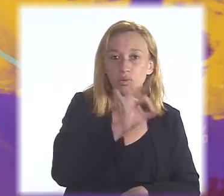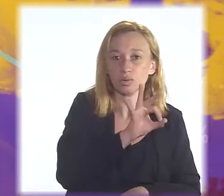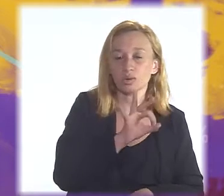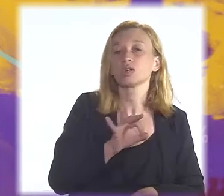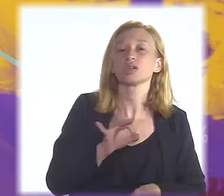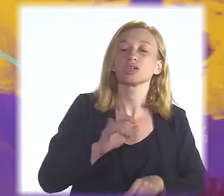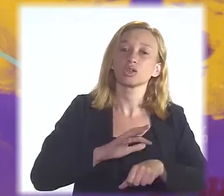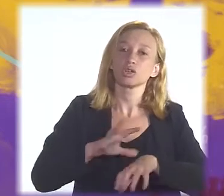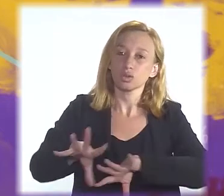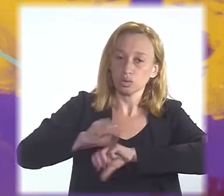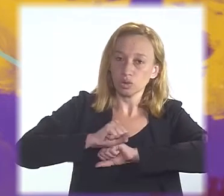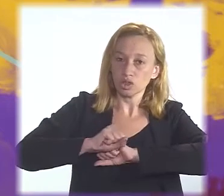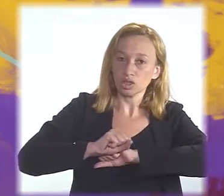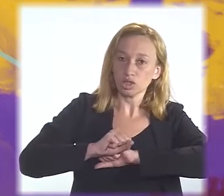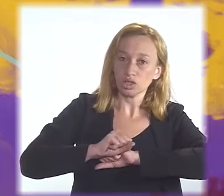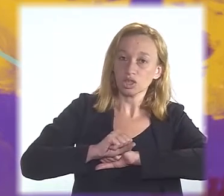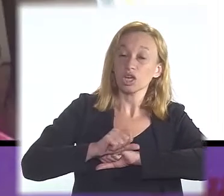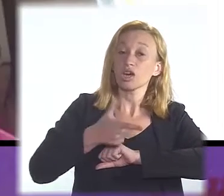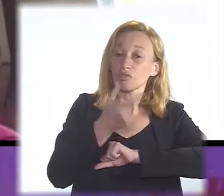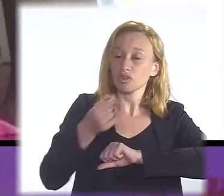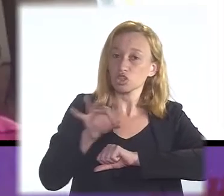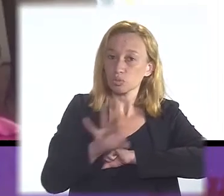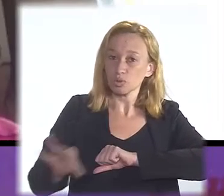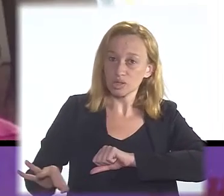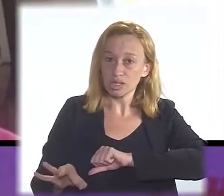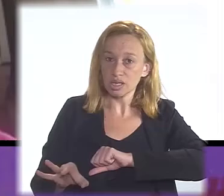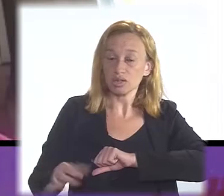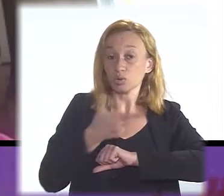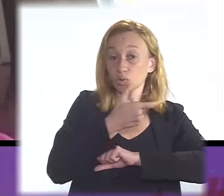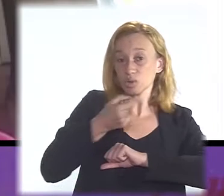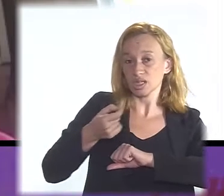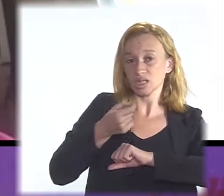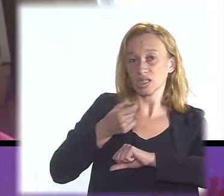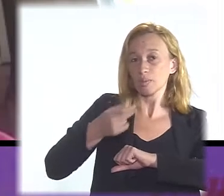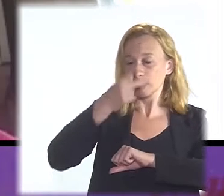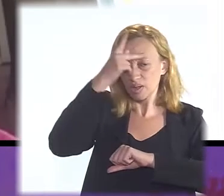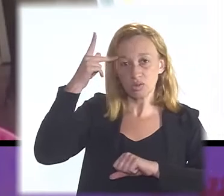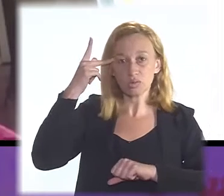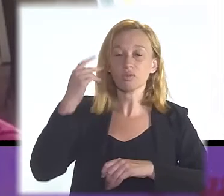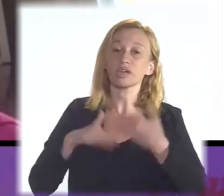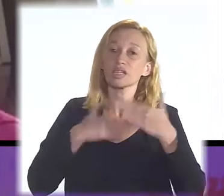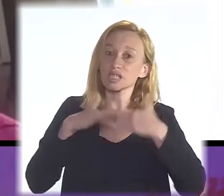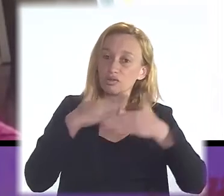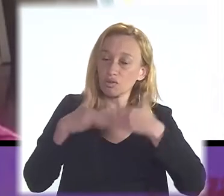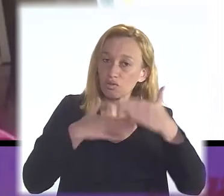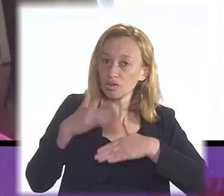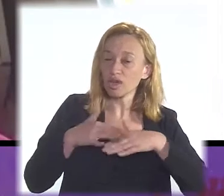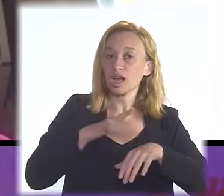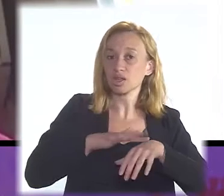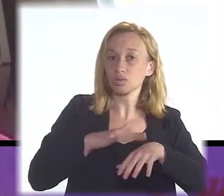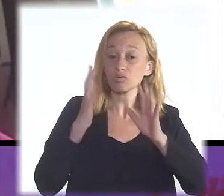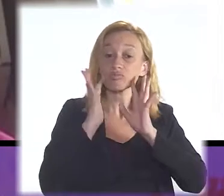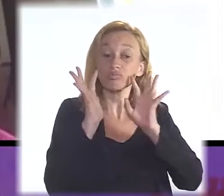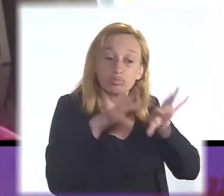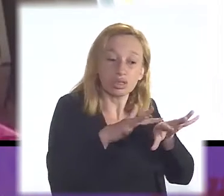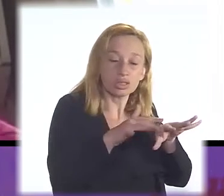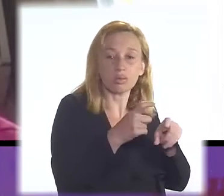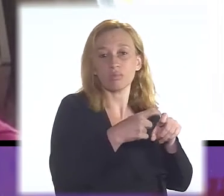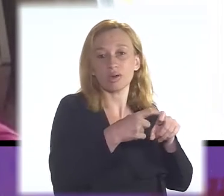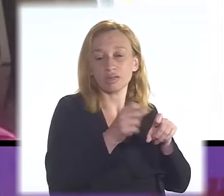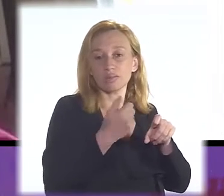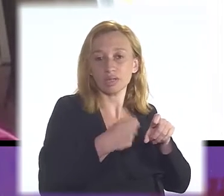infectadas, 20% de 1.000 são 200. 200 pessoas que vão desenvolver uma forma que vai requerer atenção